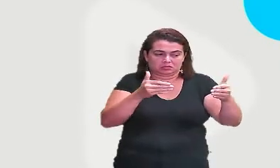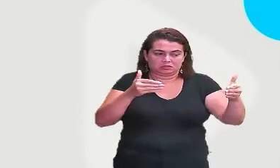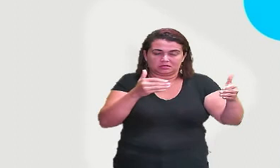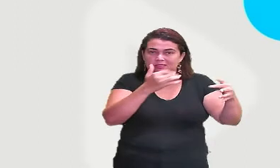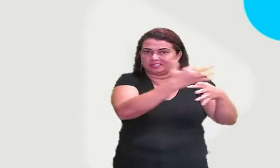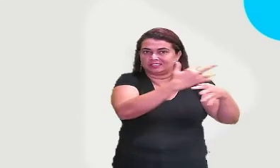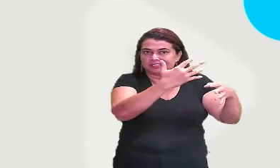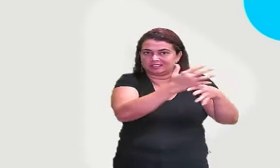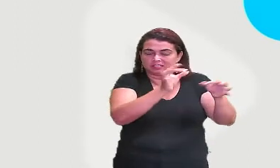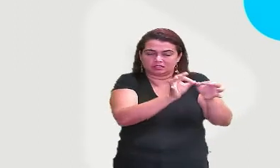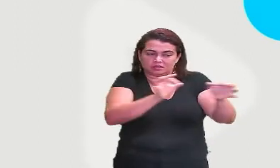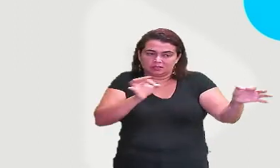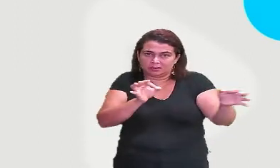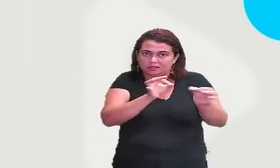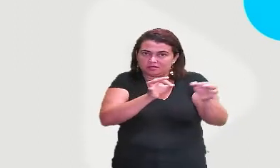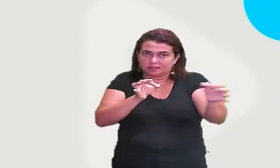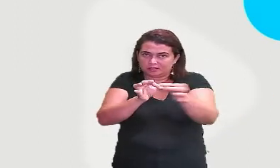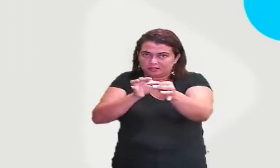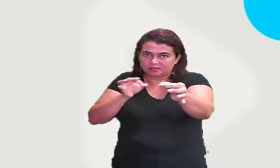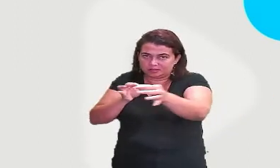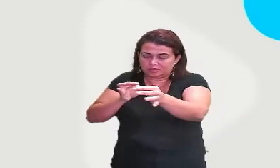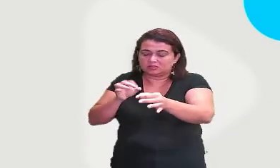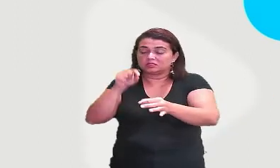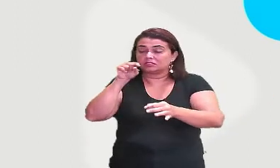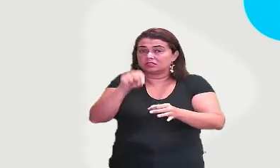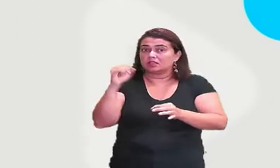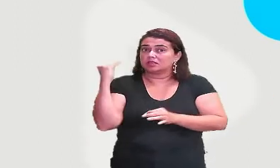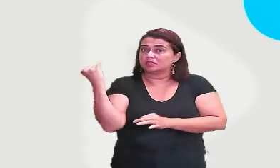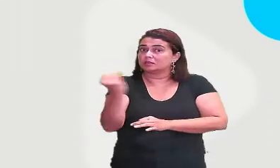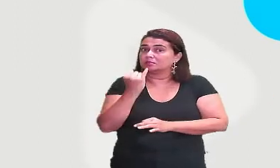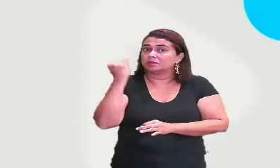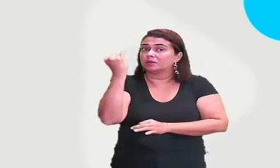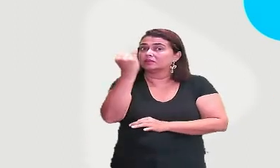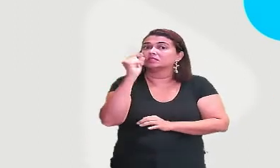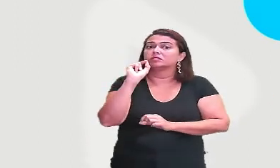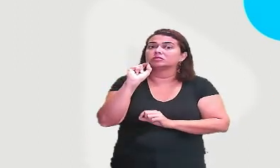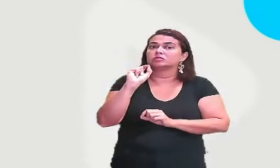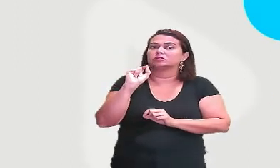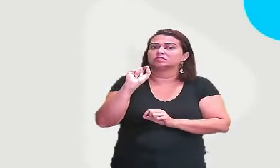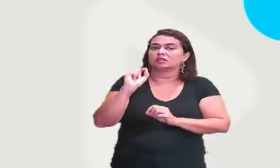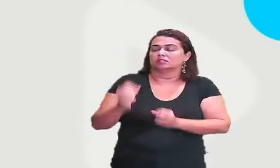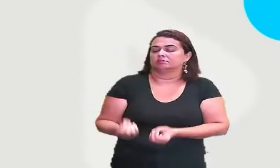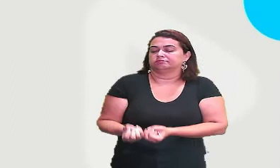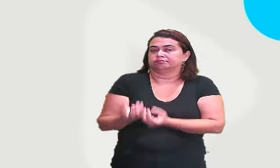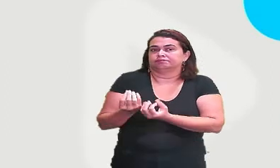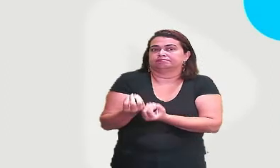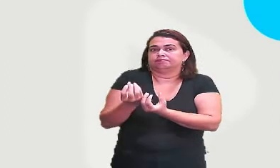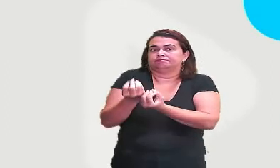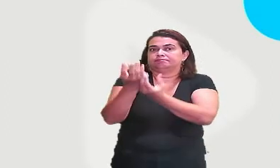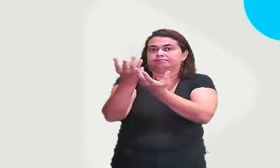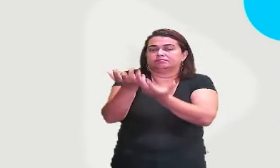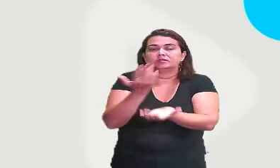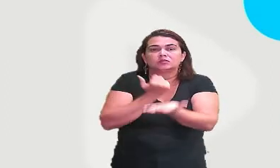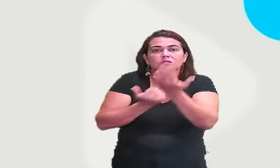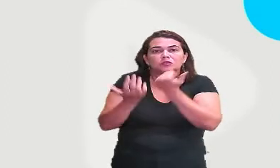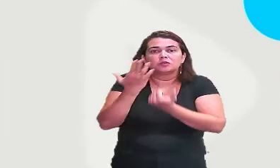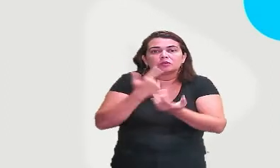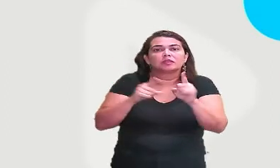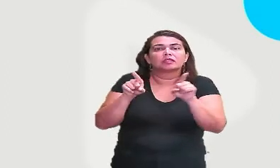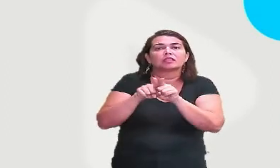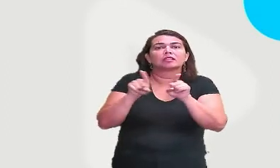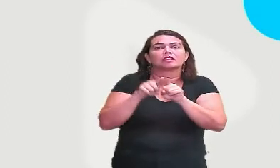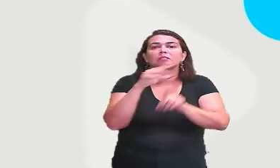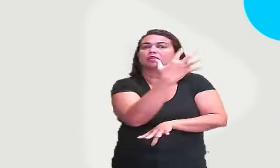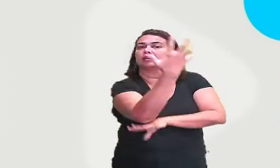é de fundamental importância para a produção de alimentos e para a conservação ambiental. Então,